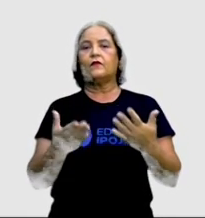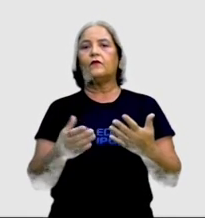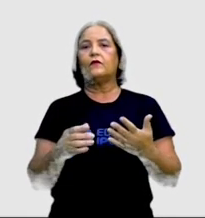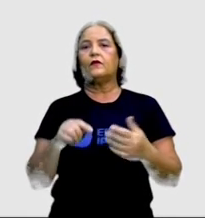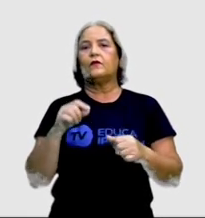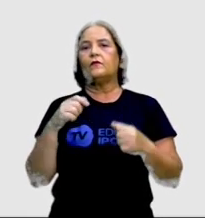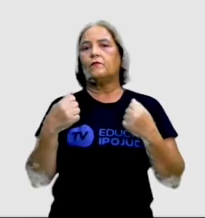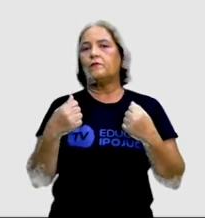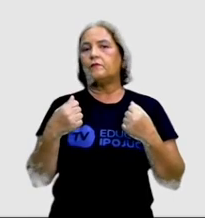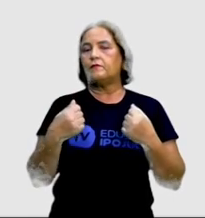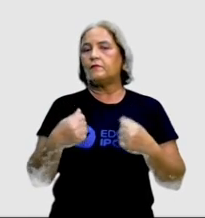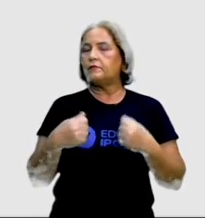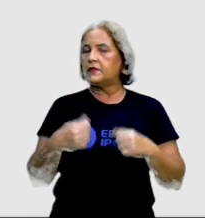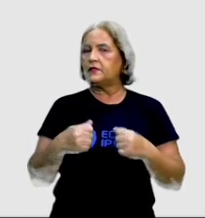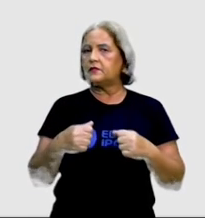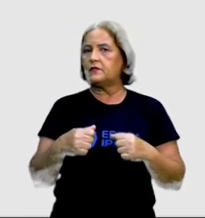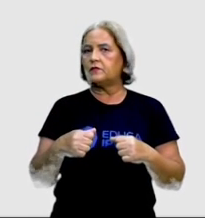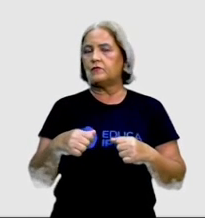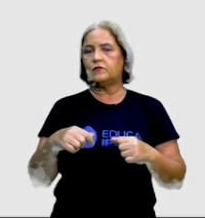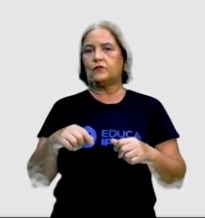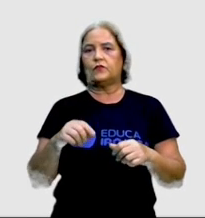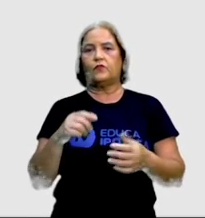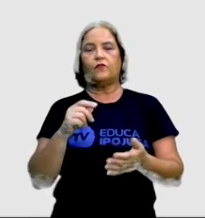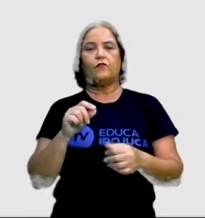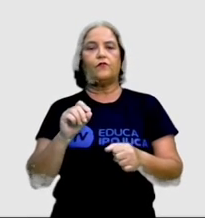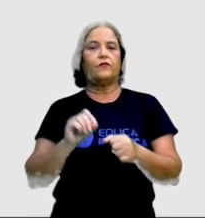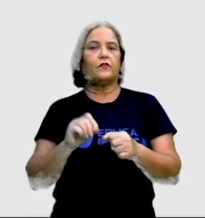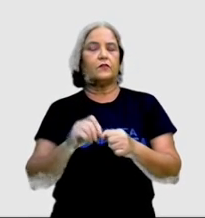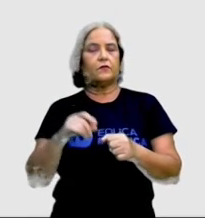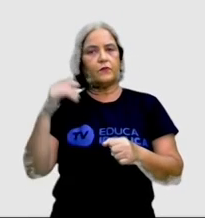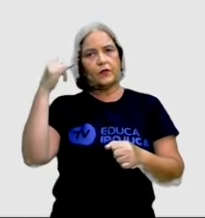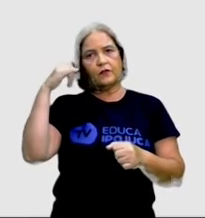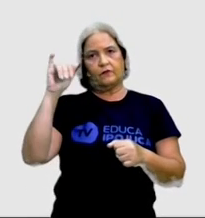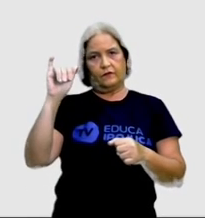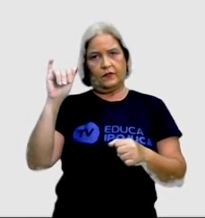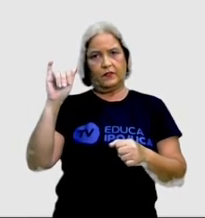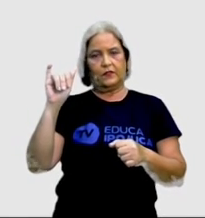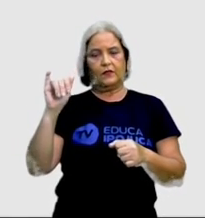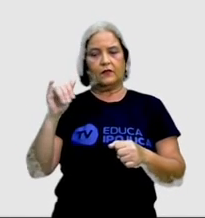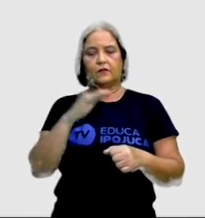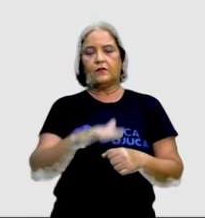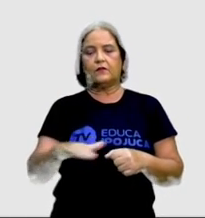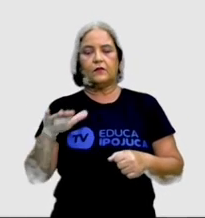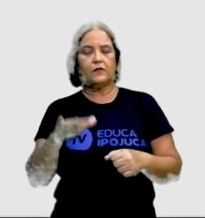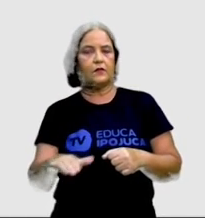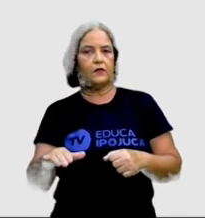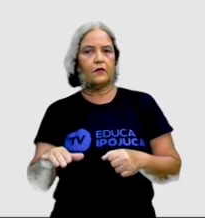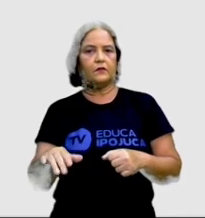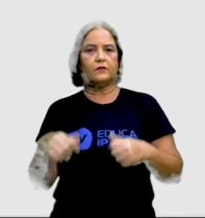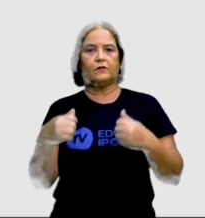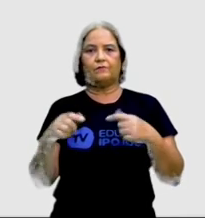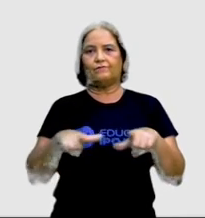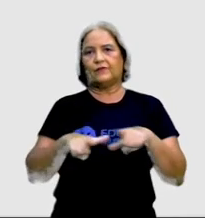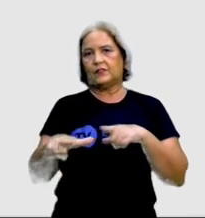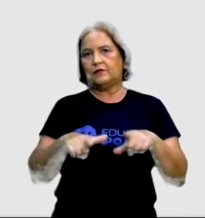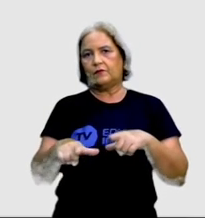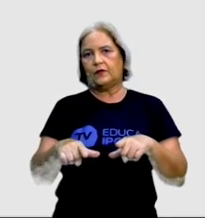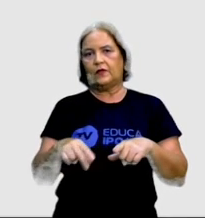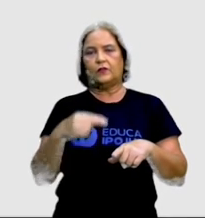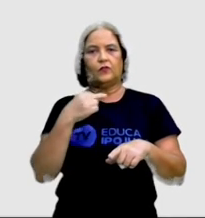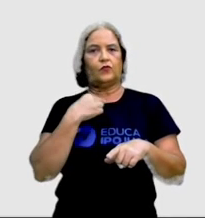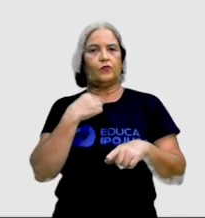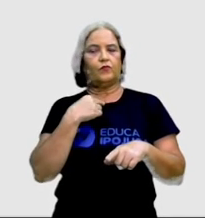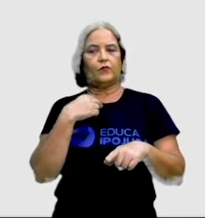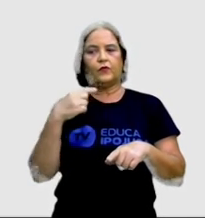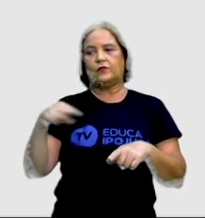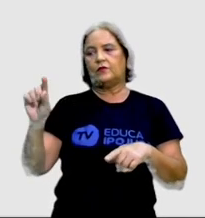as pessoas podem tomar para evitar que crianças tenham que trabalhar e não possam ir à escola?